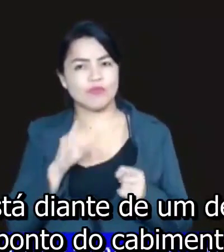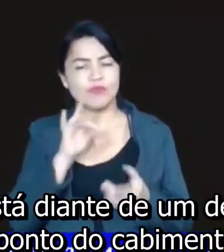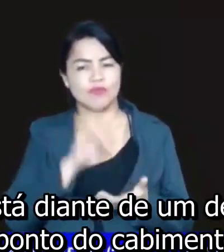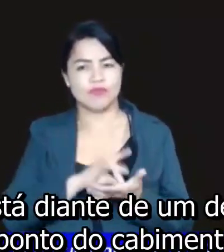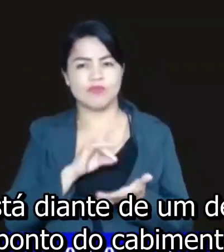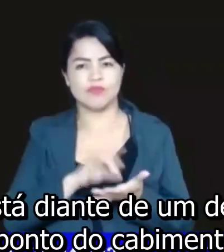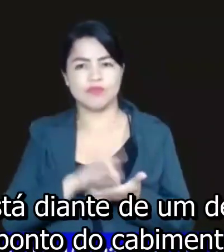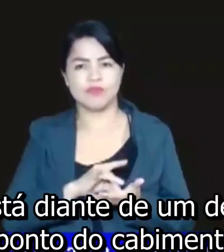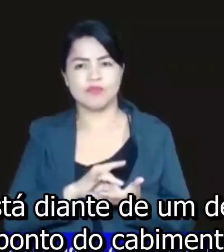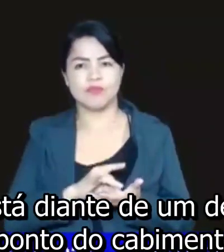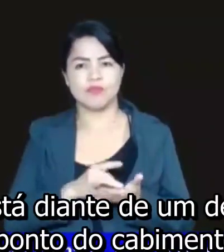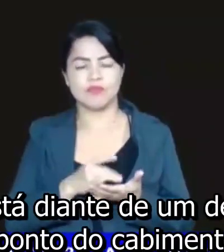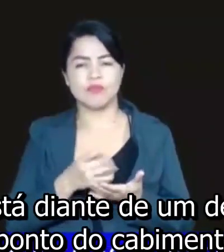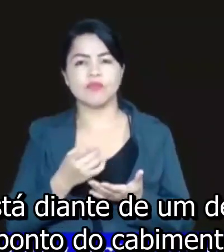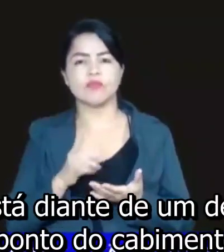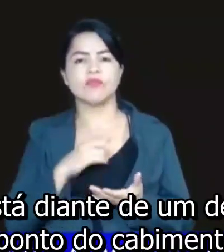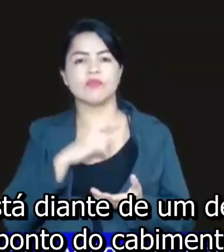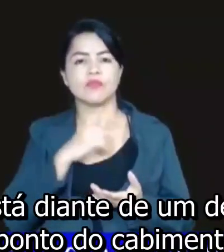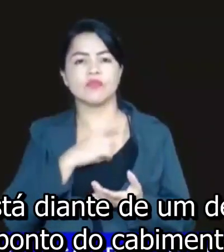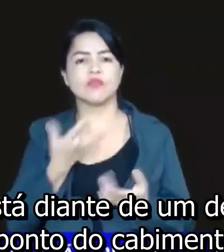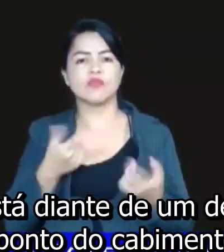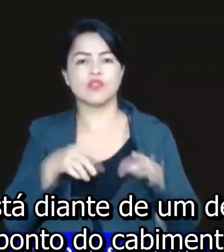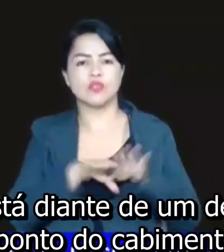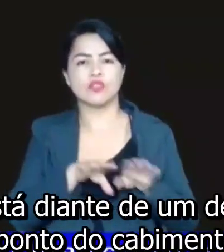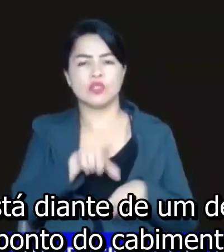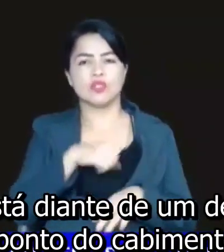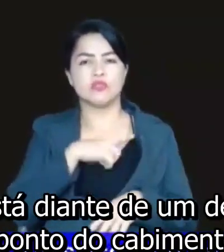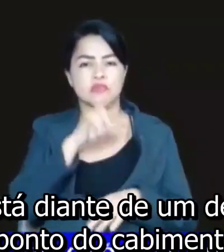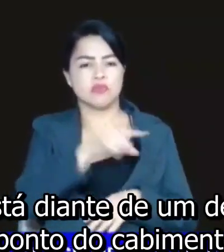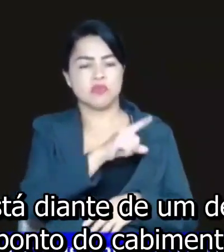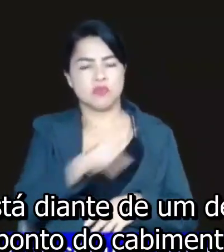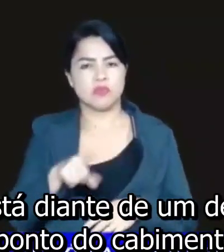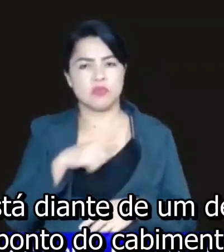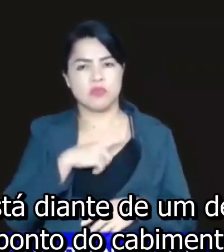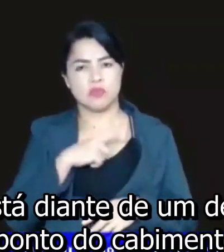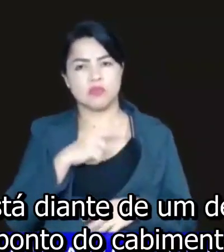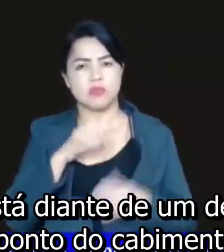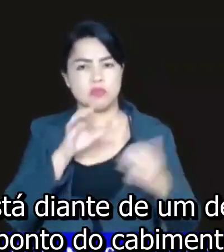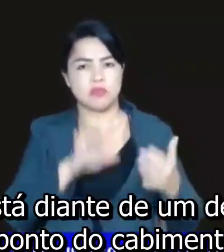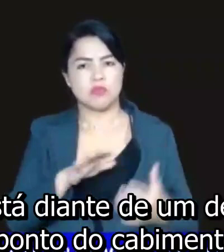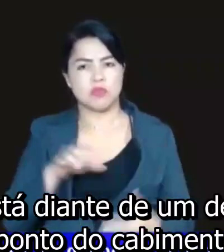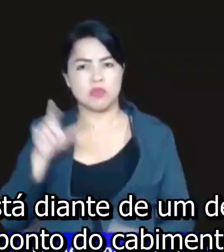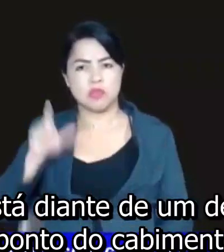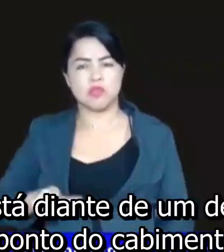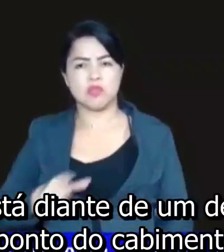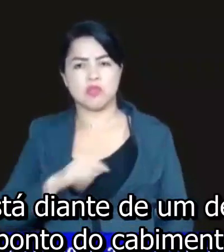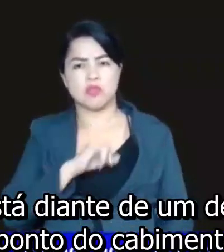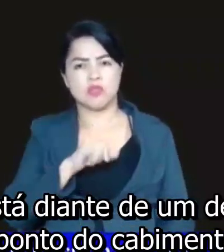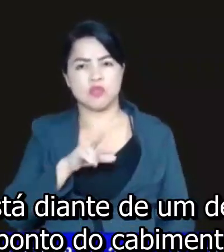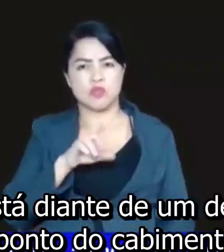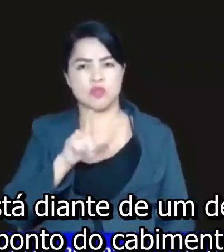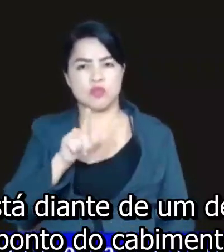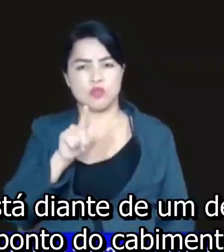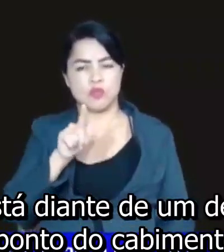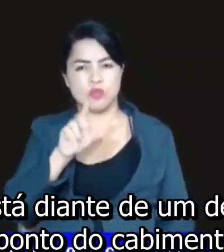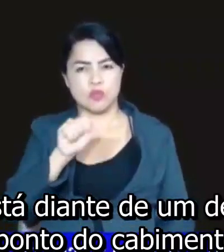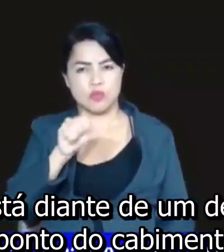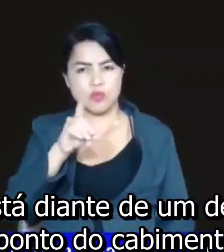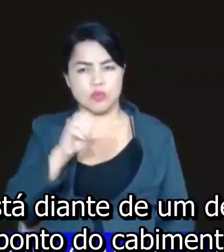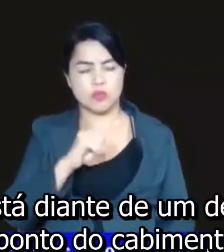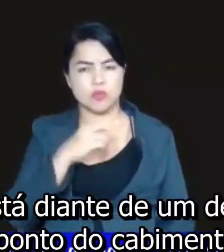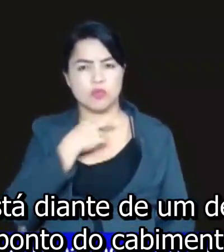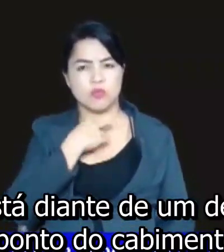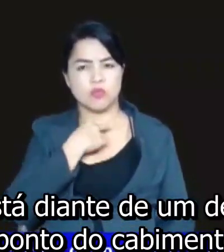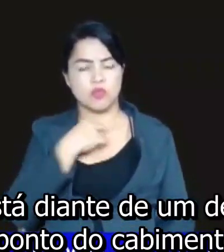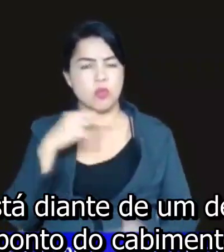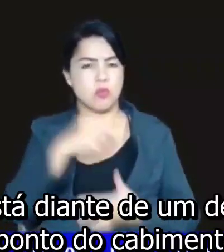fato, rescindir o julgado, porque não se está diante de uma das hipóteses de cabimento, ou,